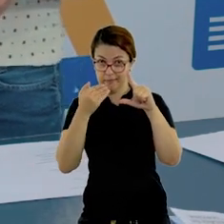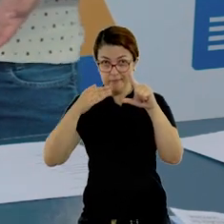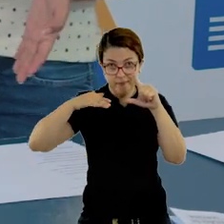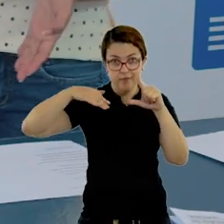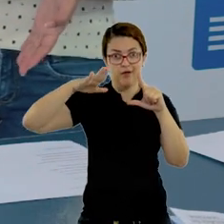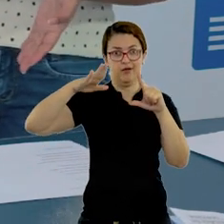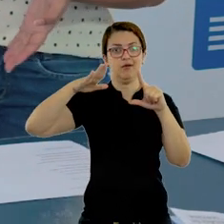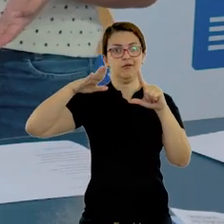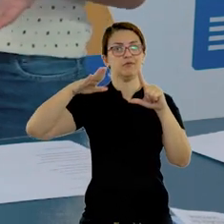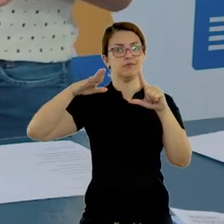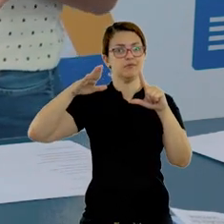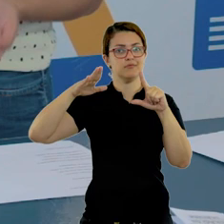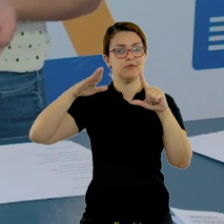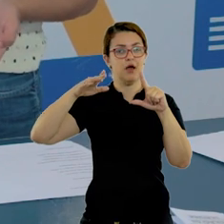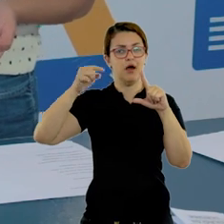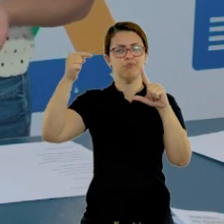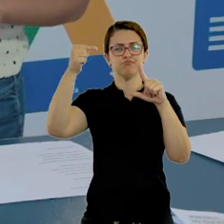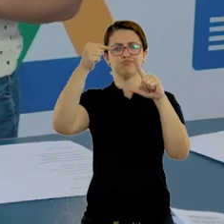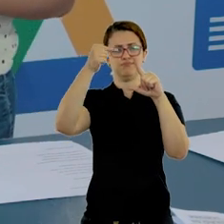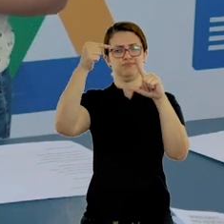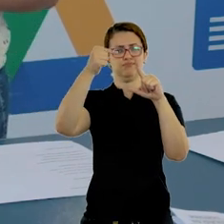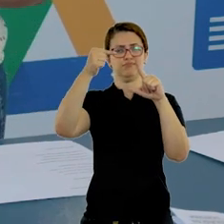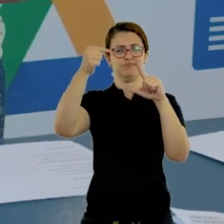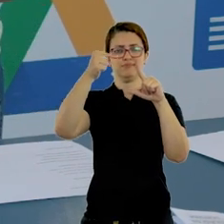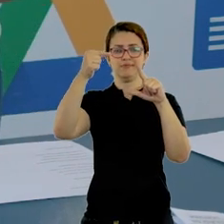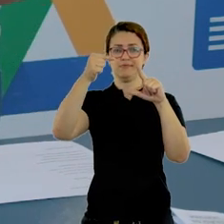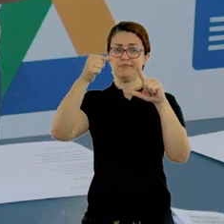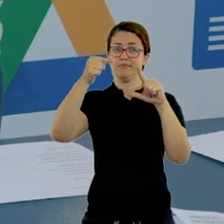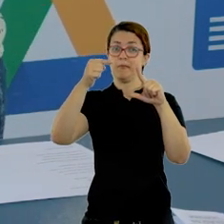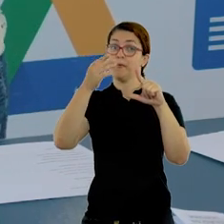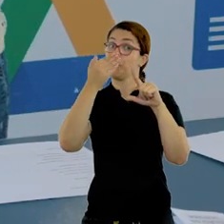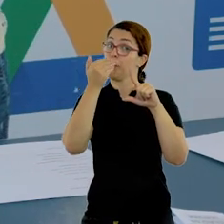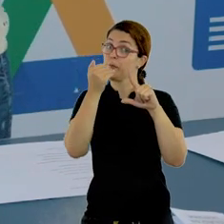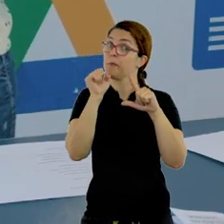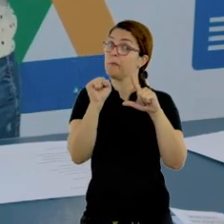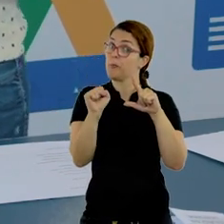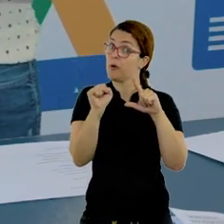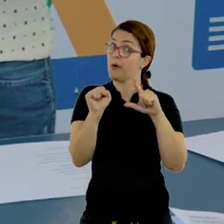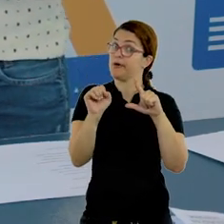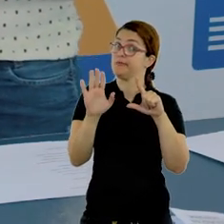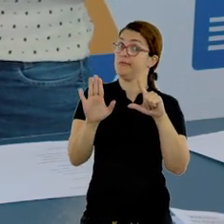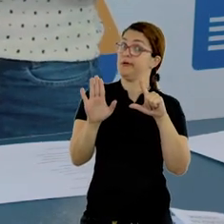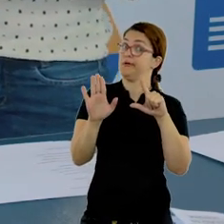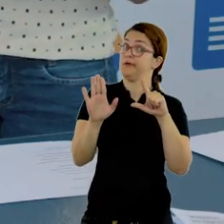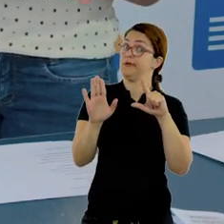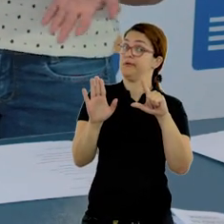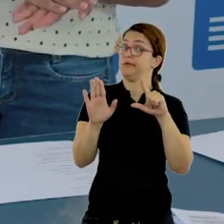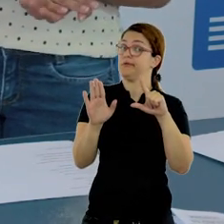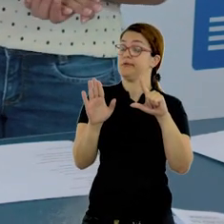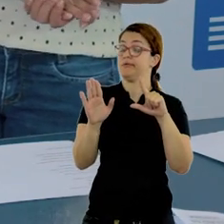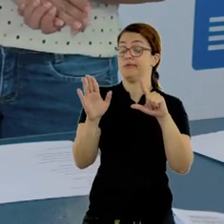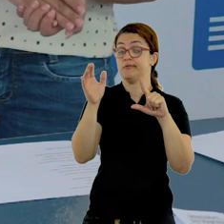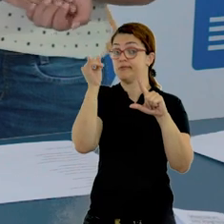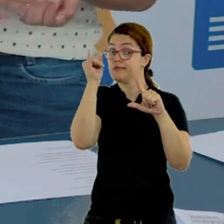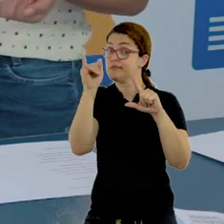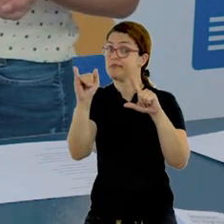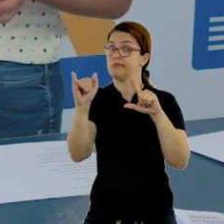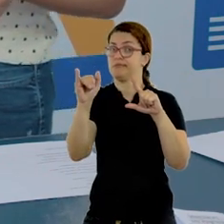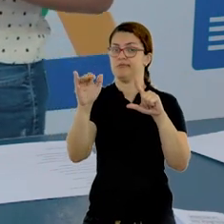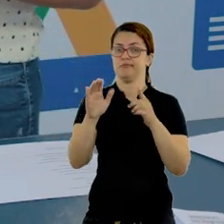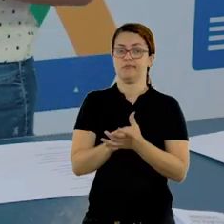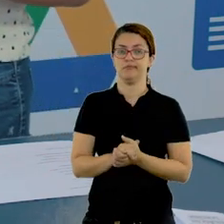base, que são os alimentos que nós podemos comer em maior quantidade, e o que tá lá no topo, que são os alimentos que nós podemos comer, mas não comer muito,